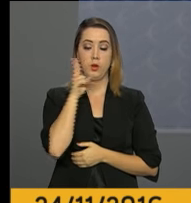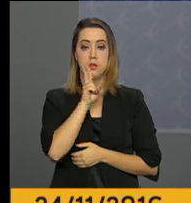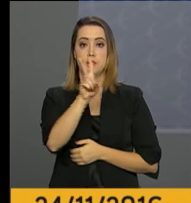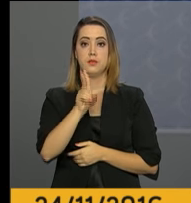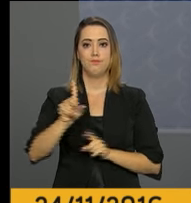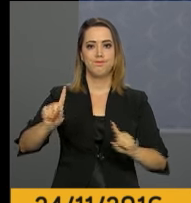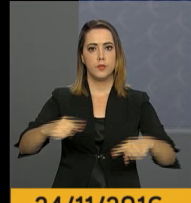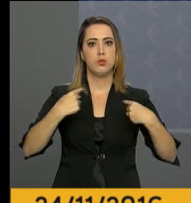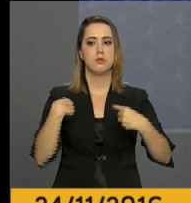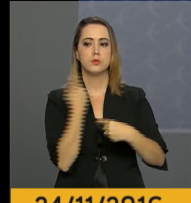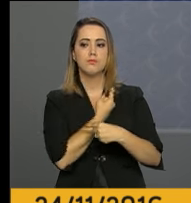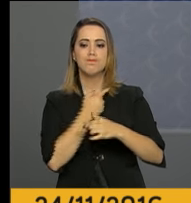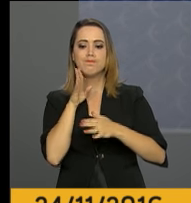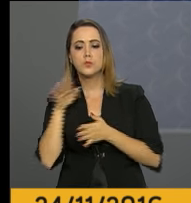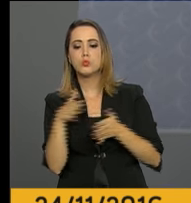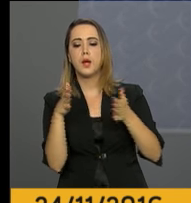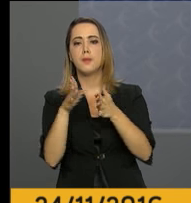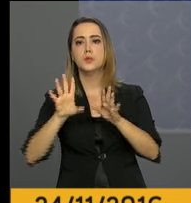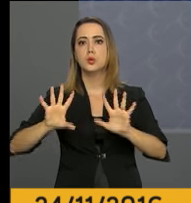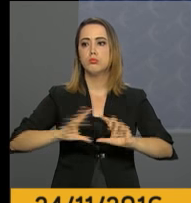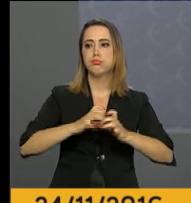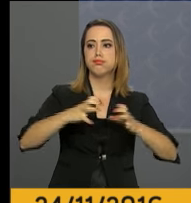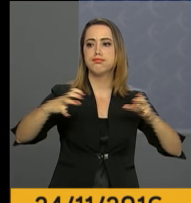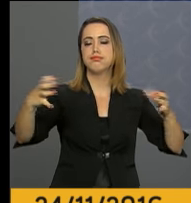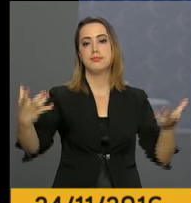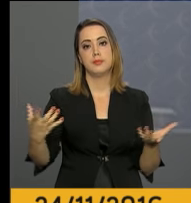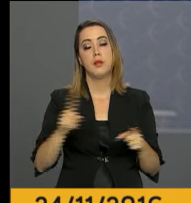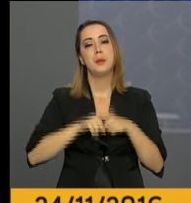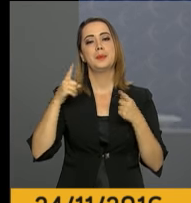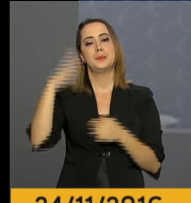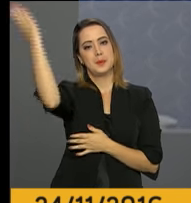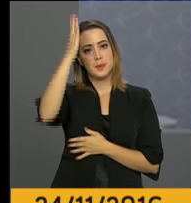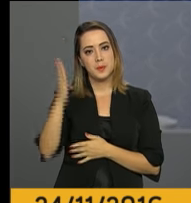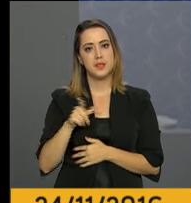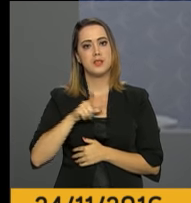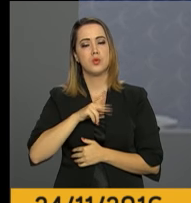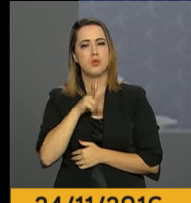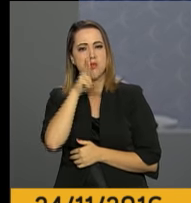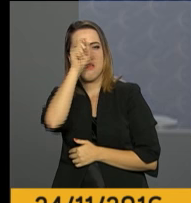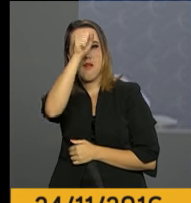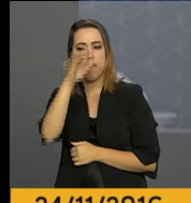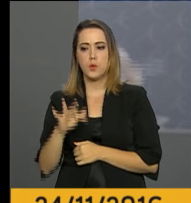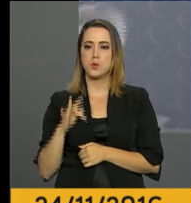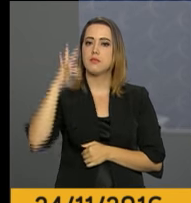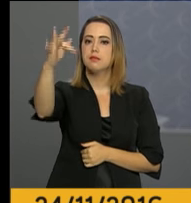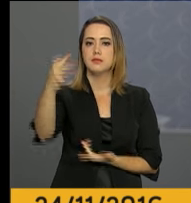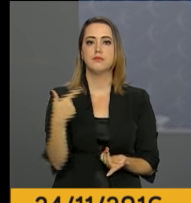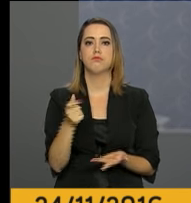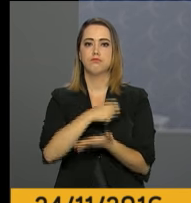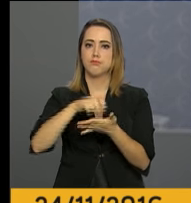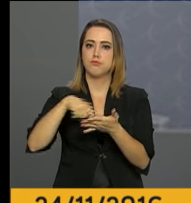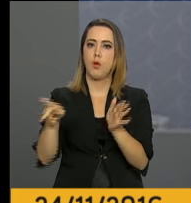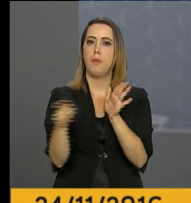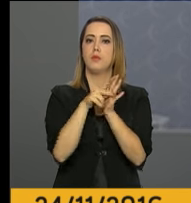que temos pela frente eh São enormes mas o Brasil tem a força de escrever o seu futuro O Legado